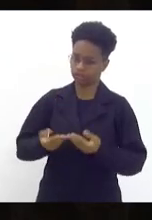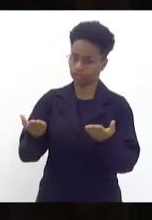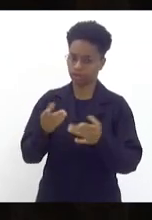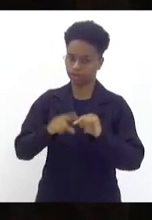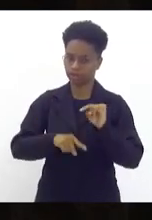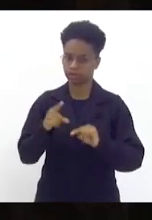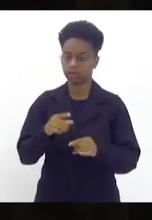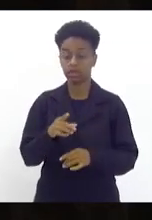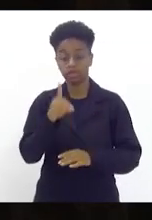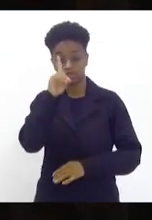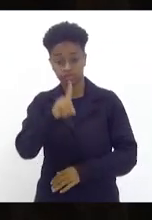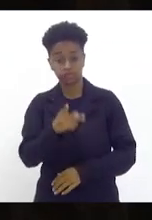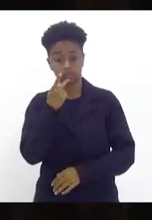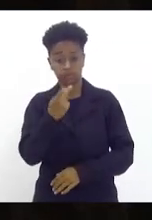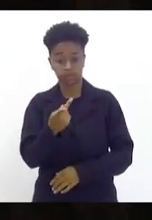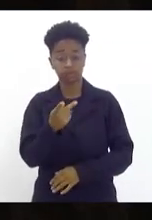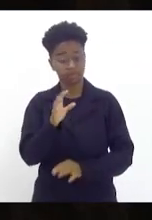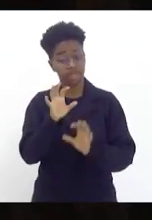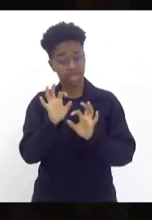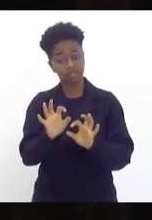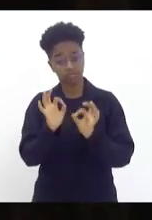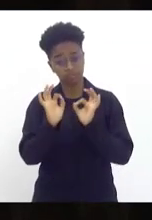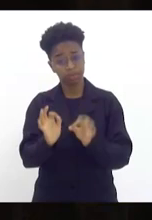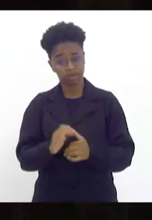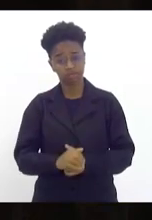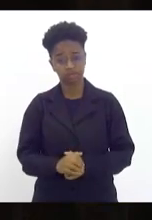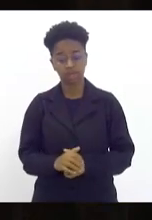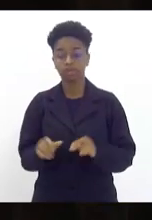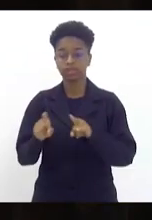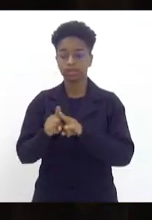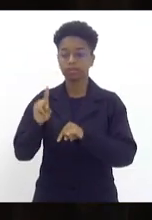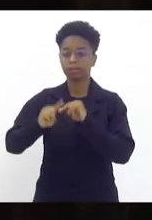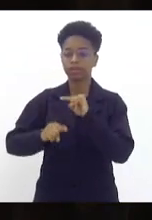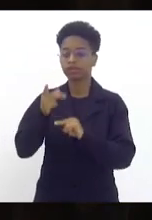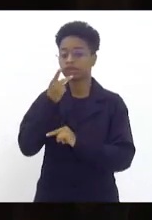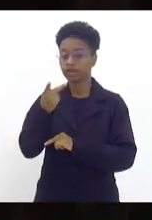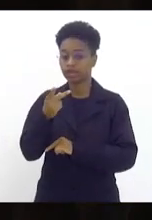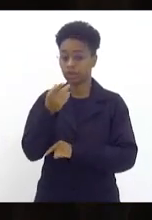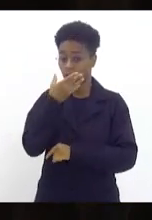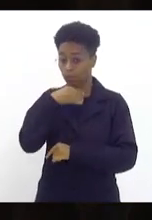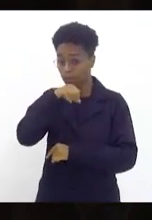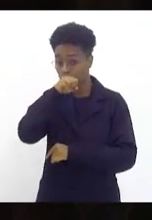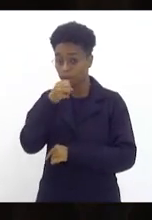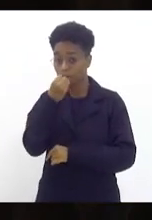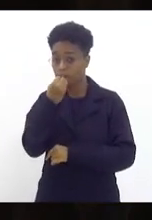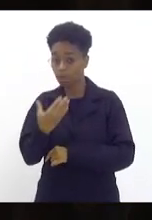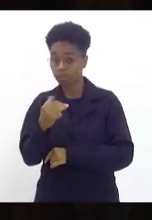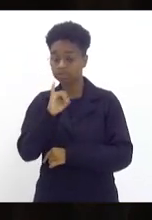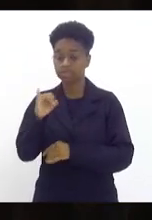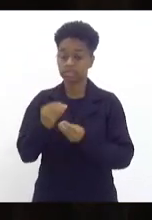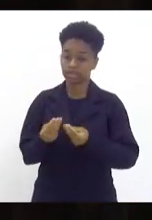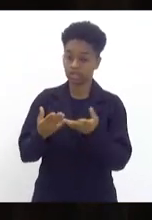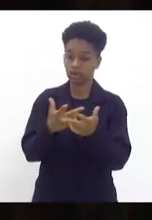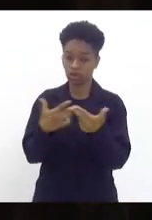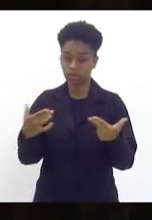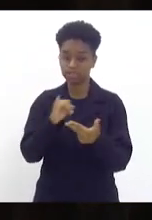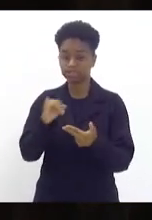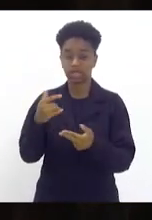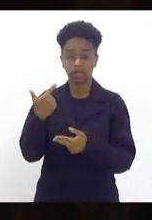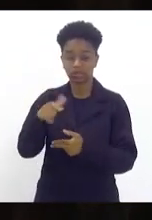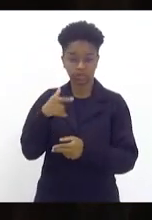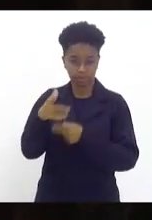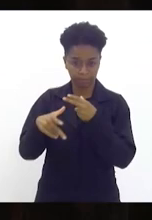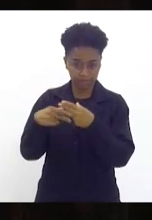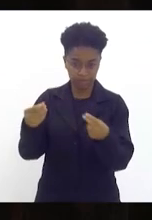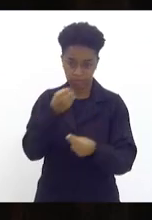diretora e a diretora falou, mas é isso mesmo. Ah, e na cartilha ainda tinha assim, seu pai é bom se ele te dá coisas, se ele não te der presentes, ele não é